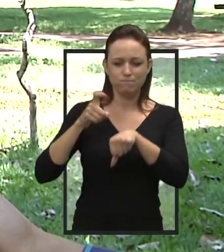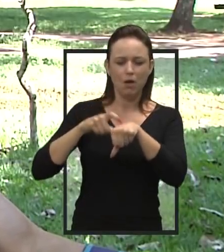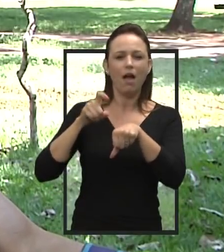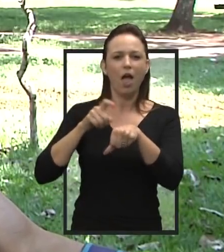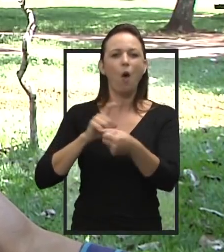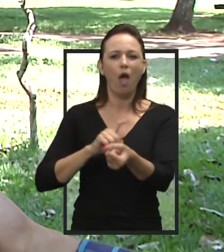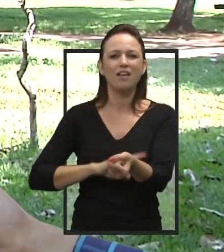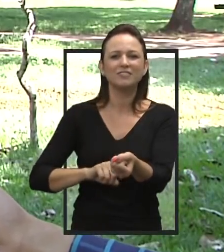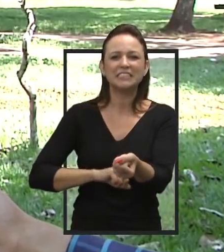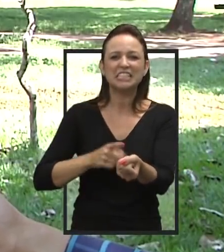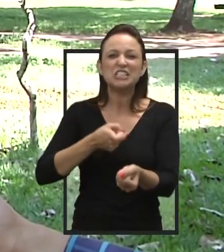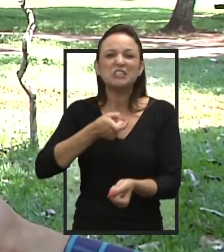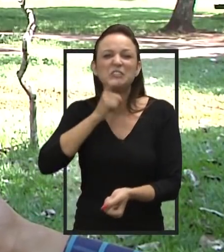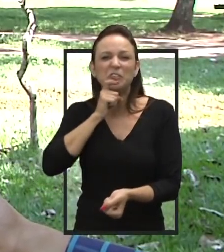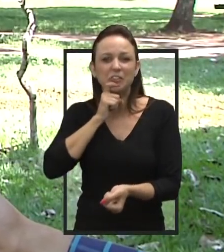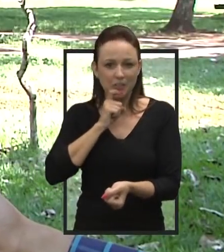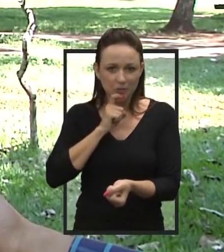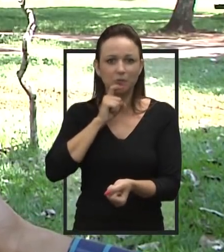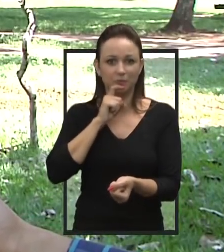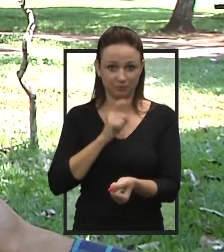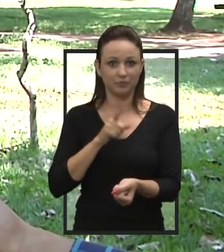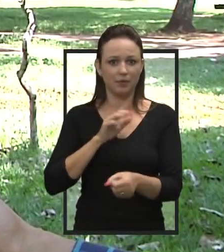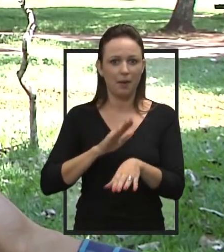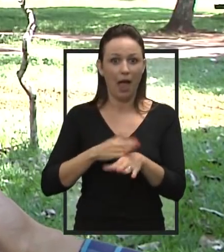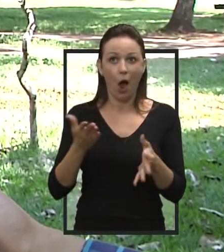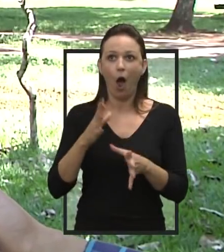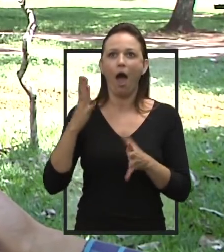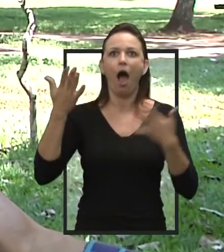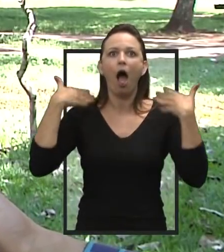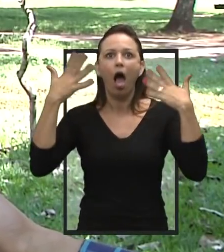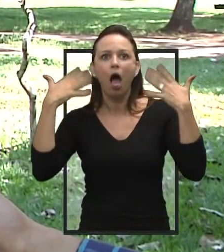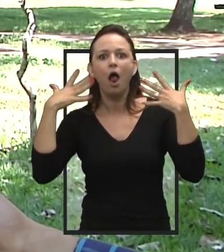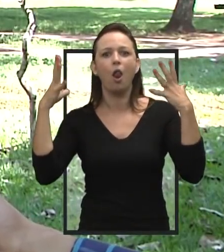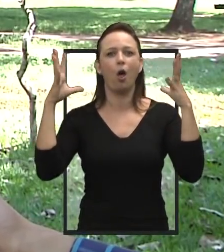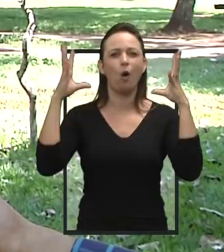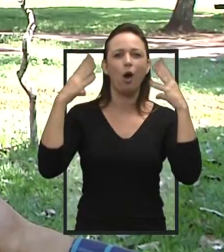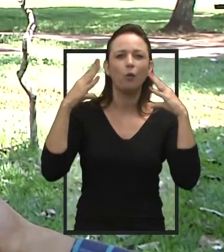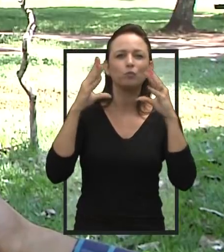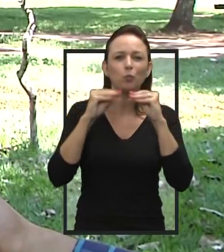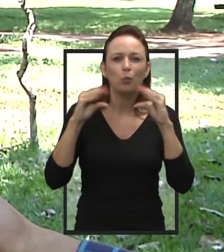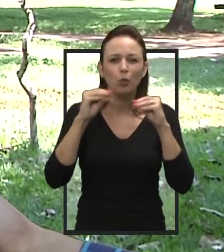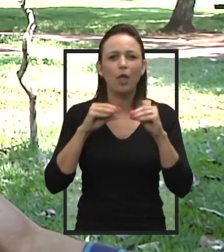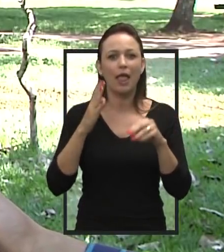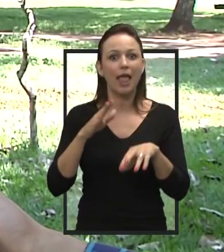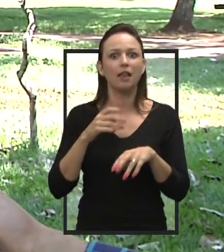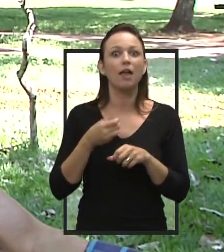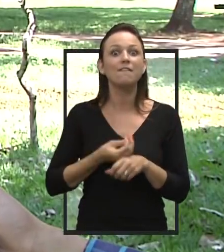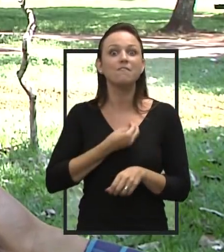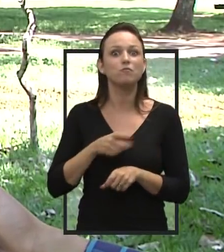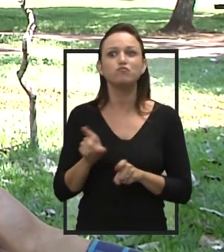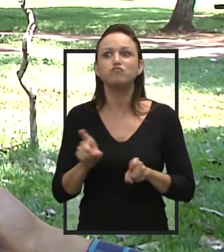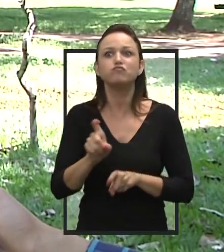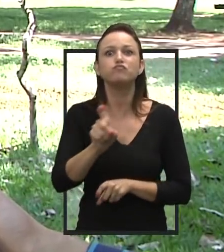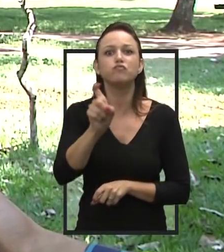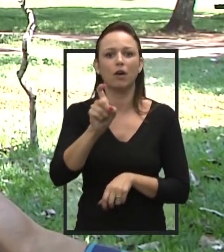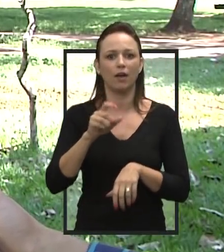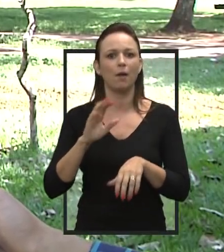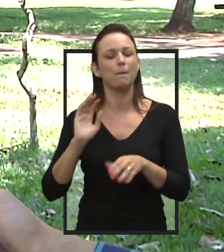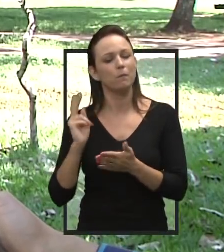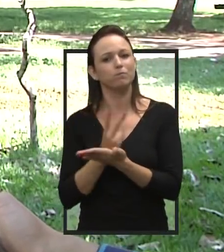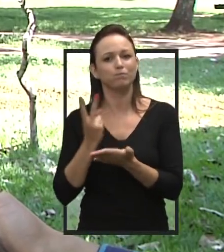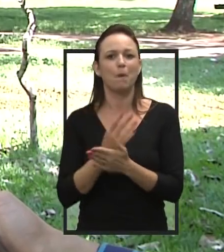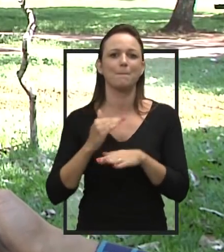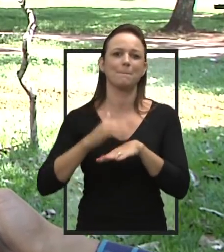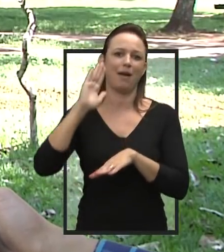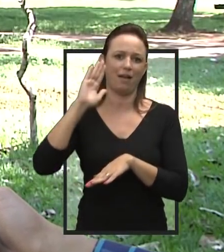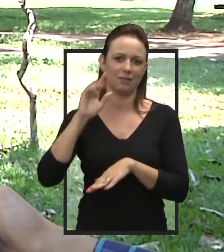frio, então ele é mais ativo agora, que é mais quente, mais úmido, ele é muito mais ativo. E acontecem mais acidentes, só que